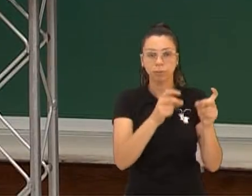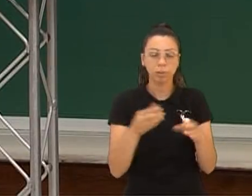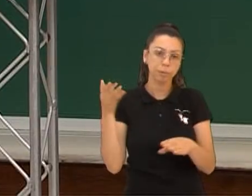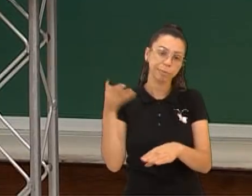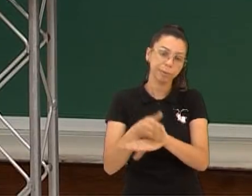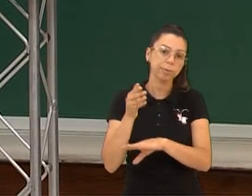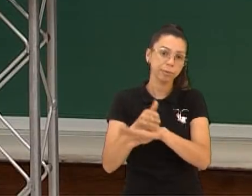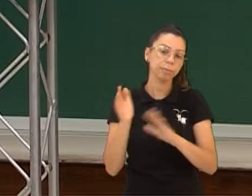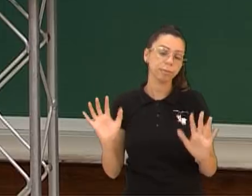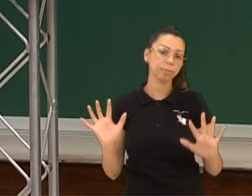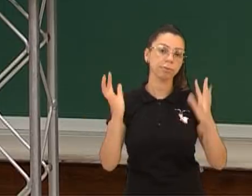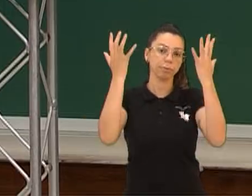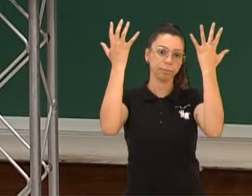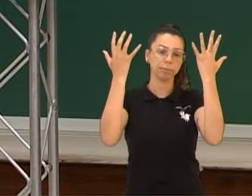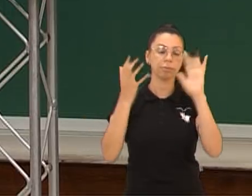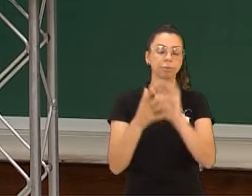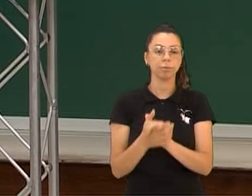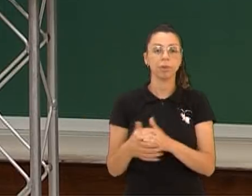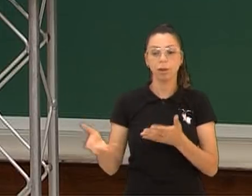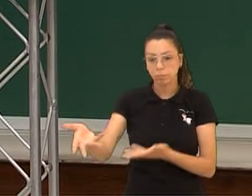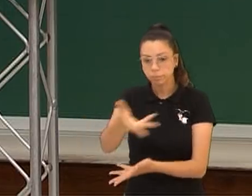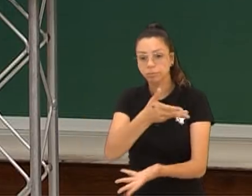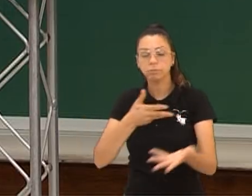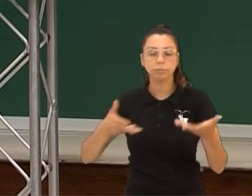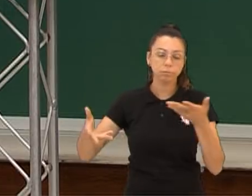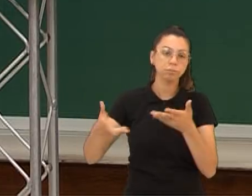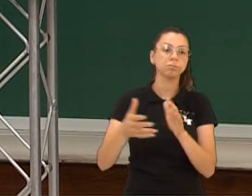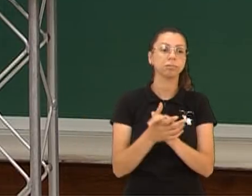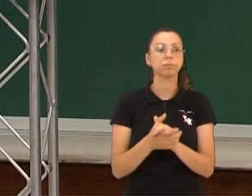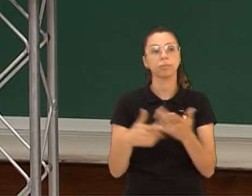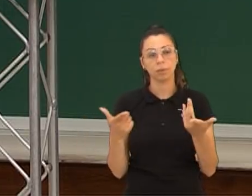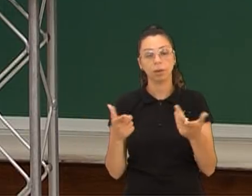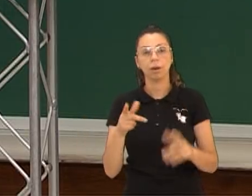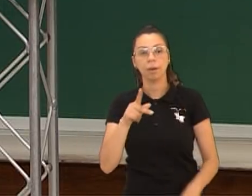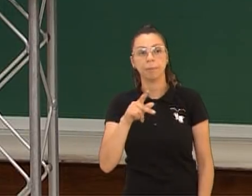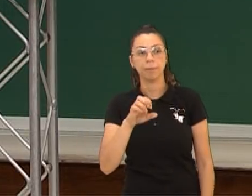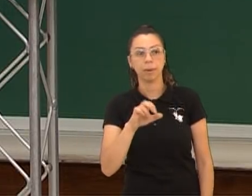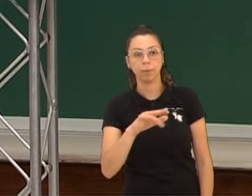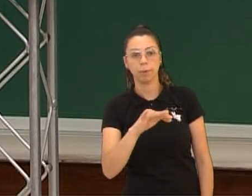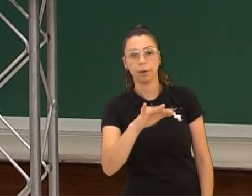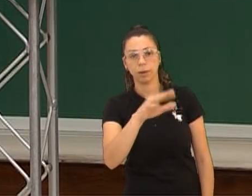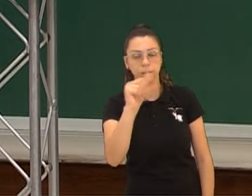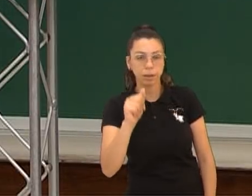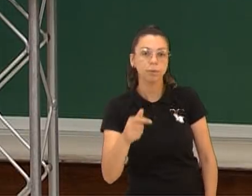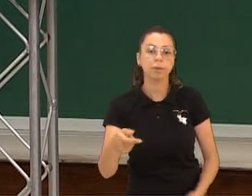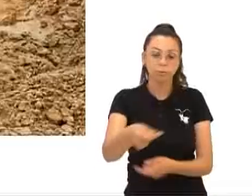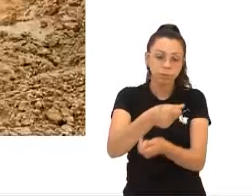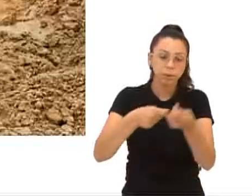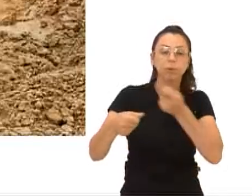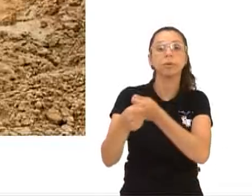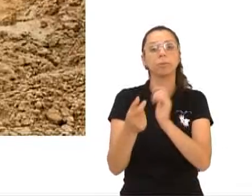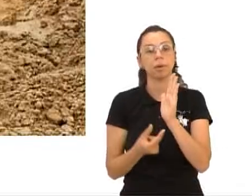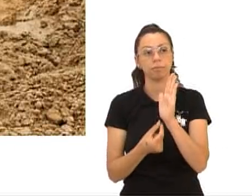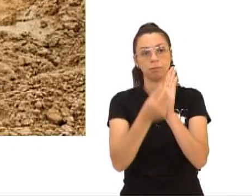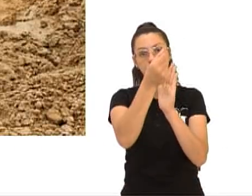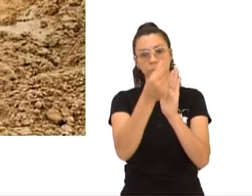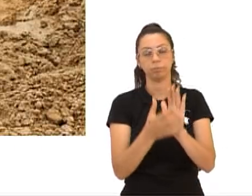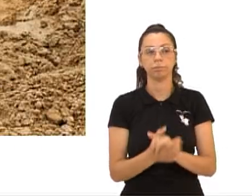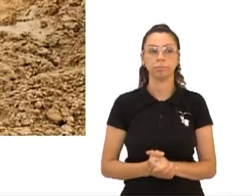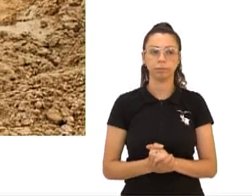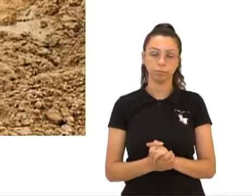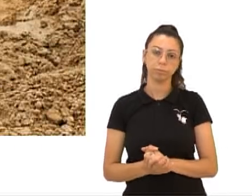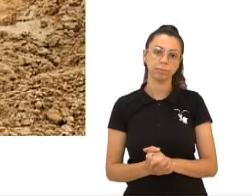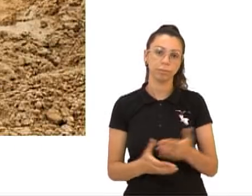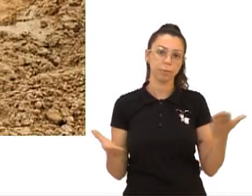dessa festa, né? Onde a pecuária pode gerar economia, porque também não é tão significativa no continente. Aí